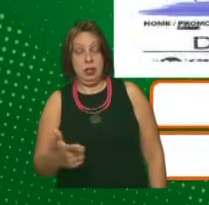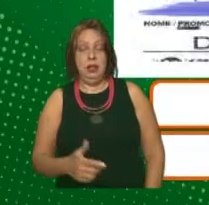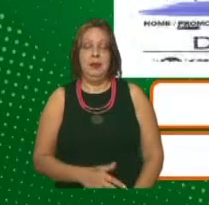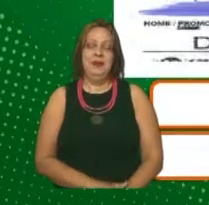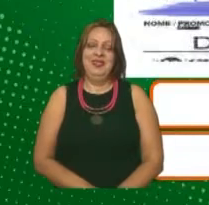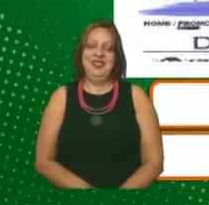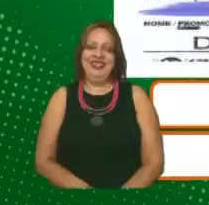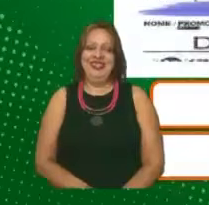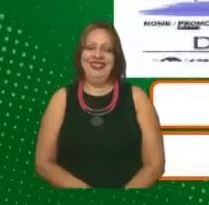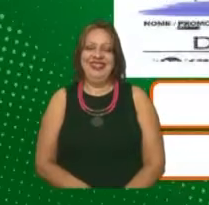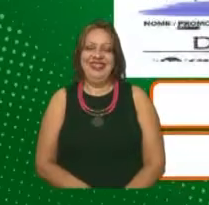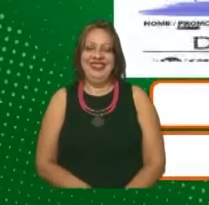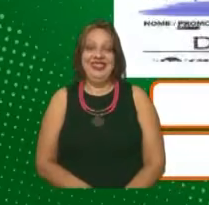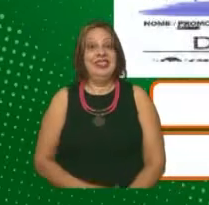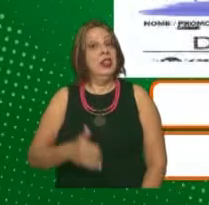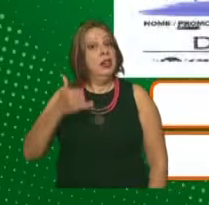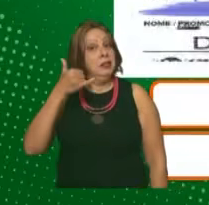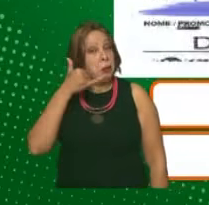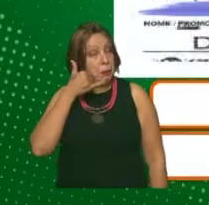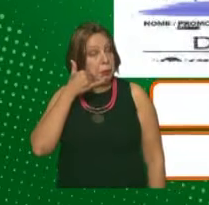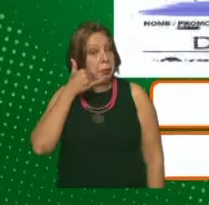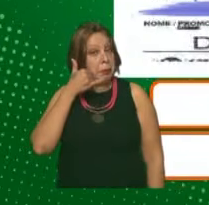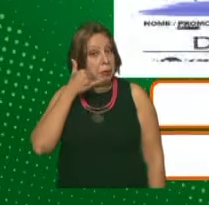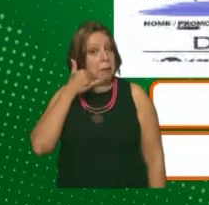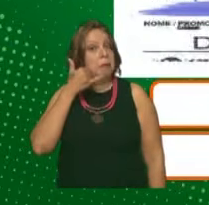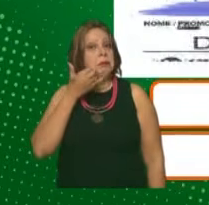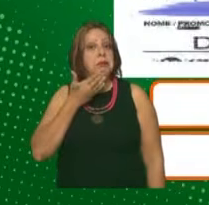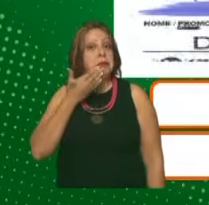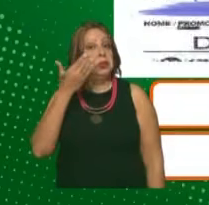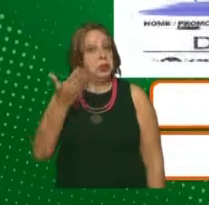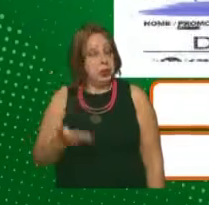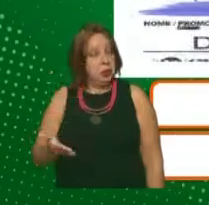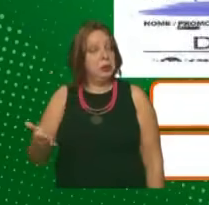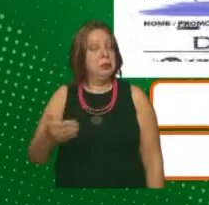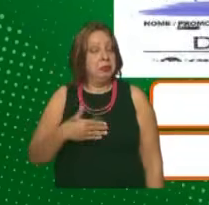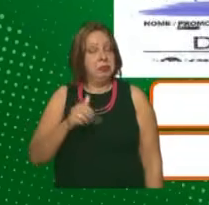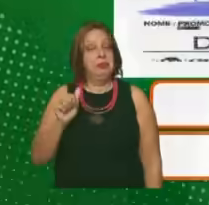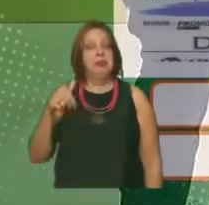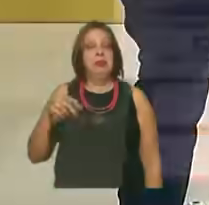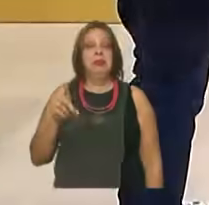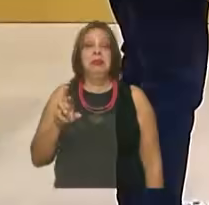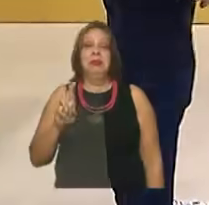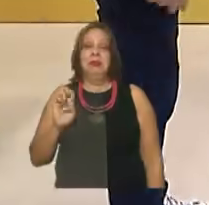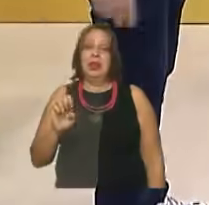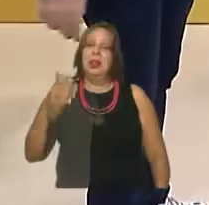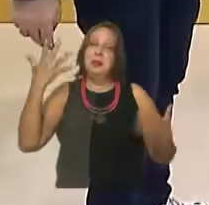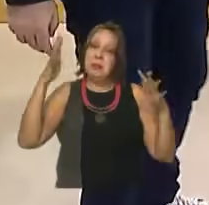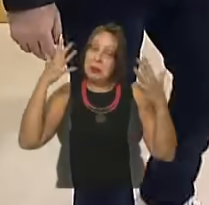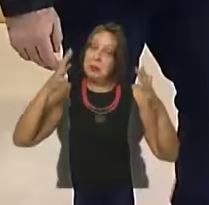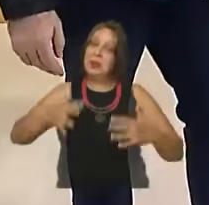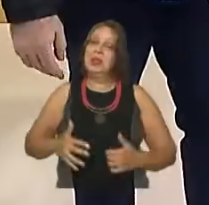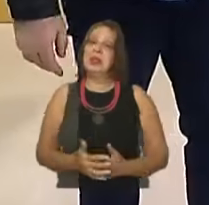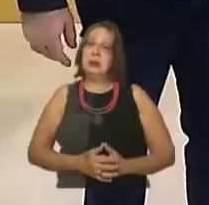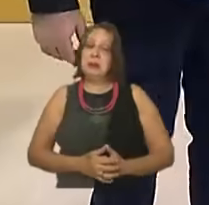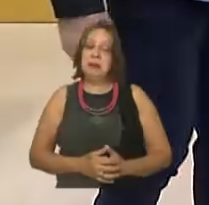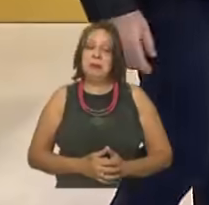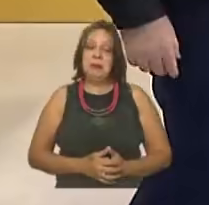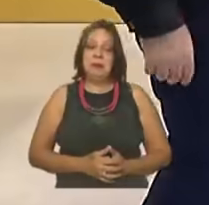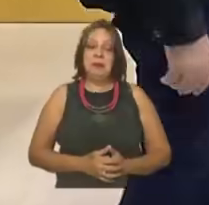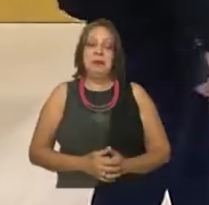aí com o André no Disque Entrega, Regional Estância. Parabéns, Alan! Bom demais, vamos seguir